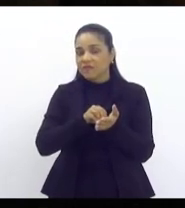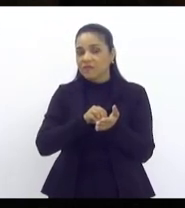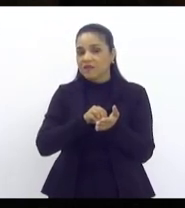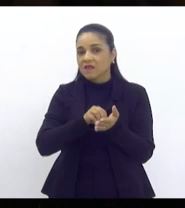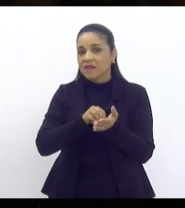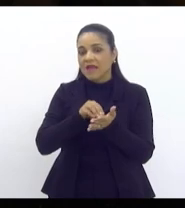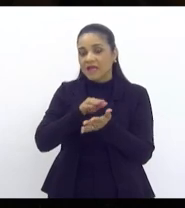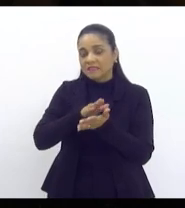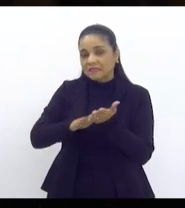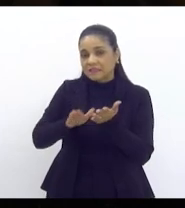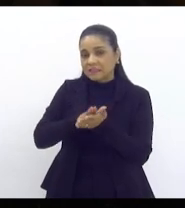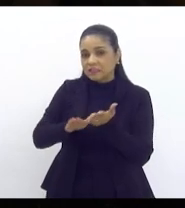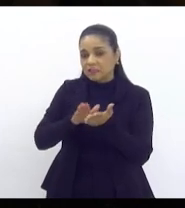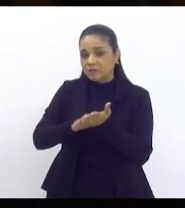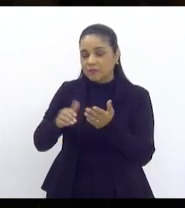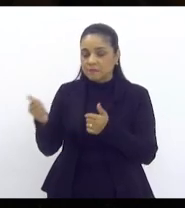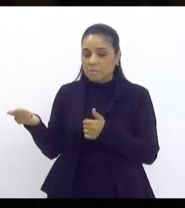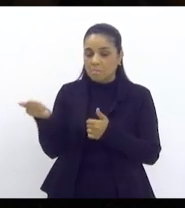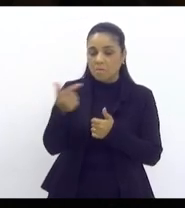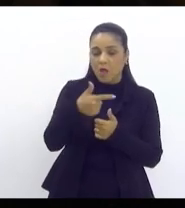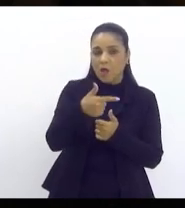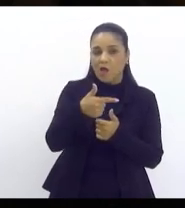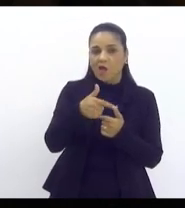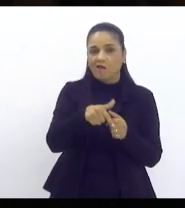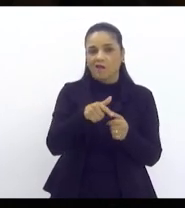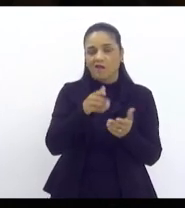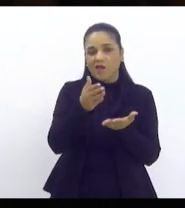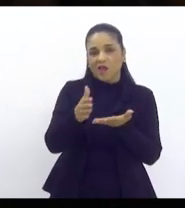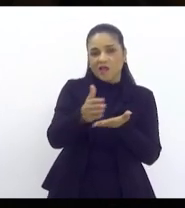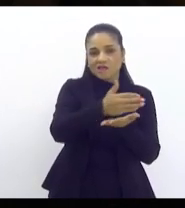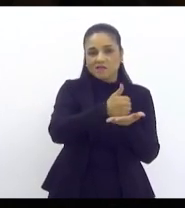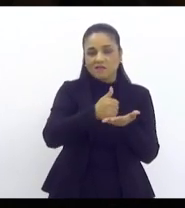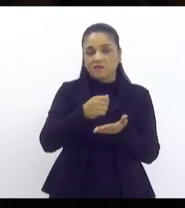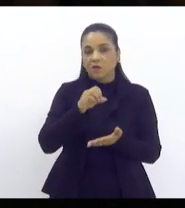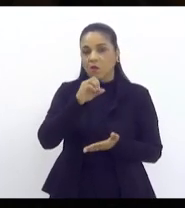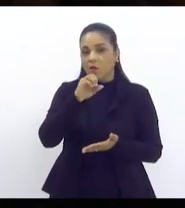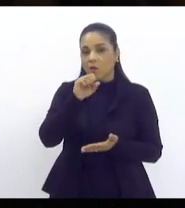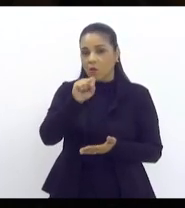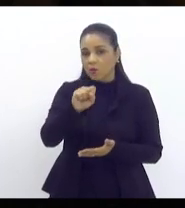ser maior que a receita, de 8,5